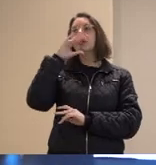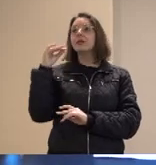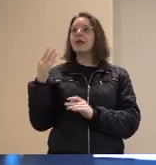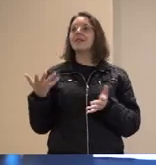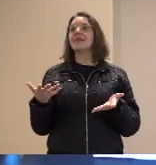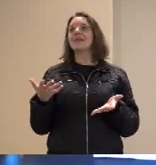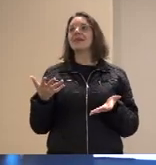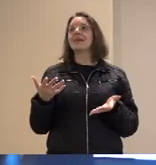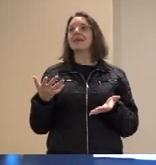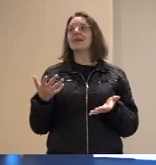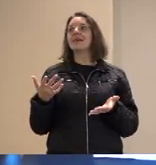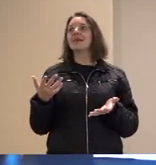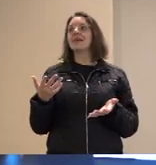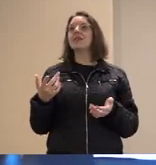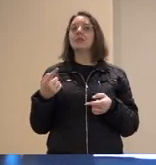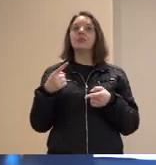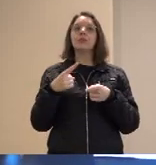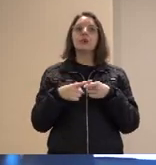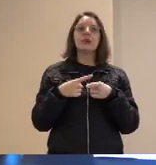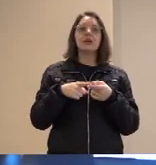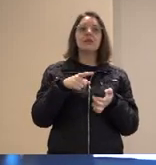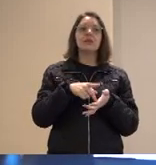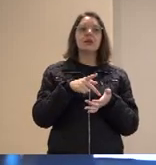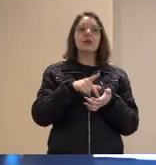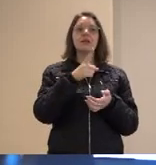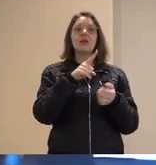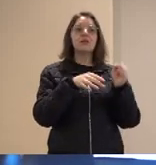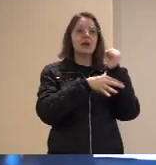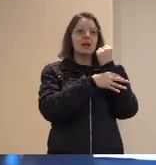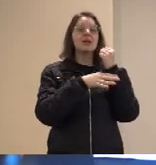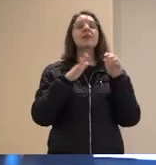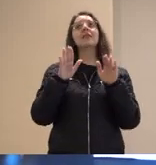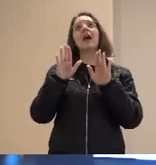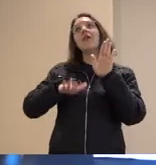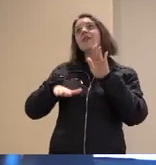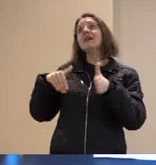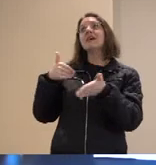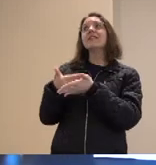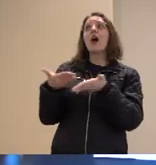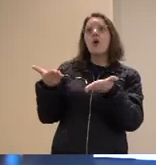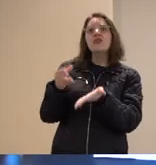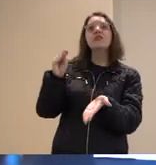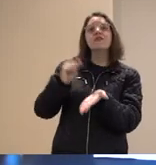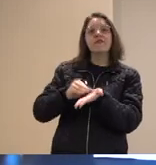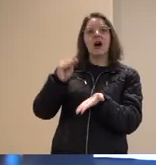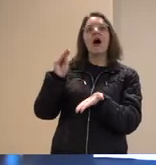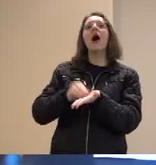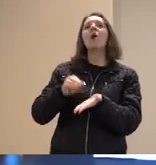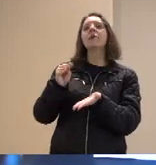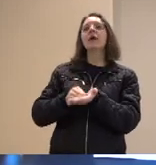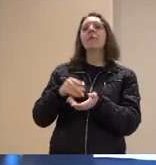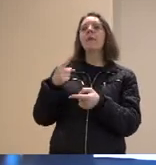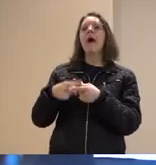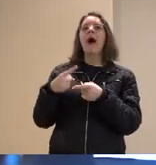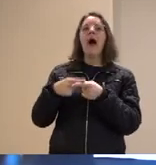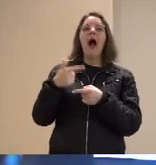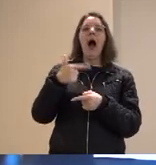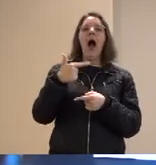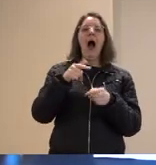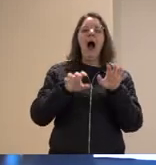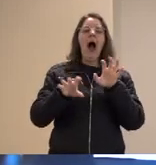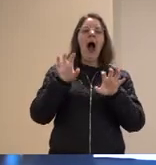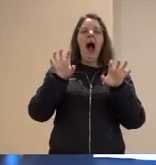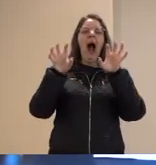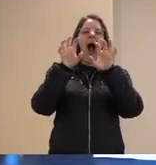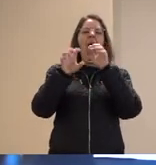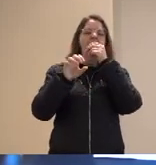não se garantia, e talvez não se garanta ainda hoje, porque a gente não tem regionalização no estado de Santa